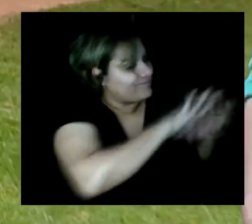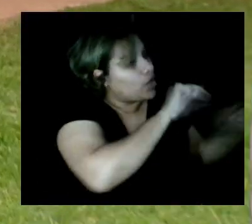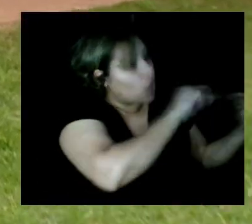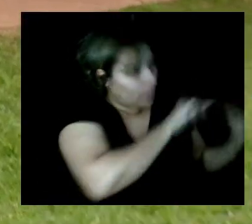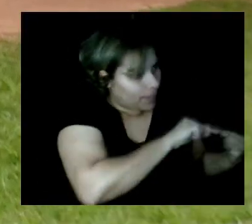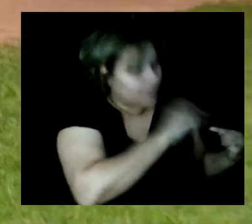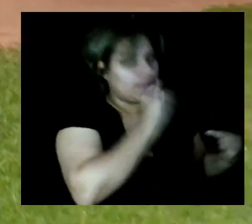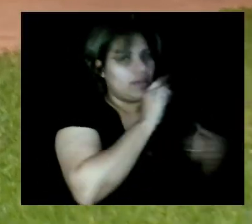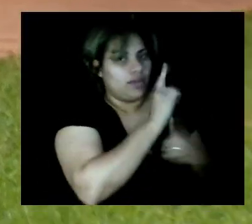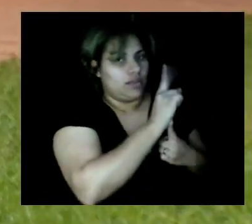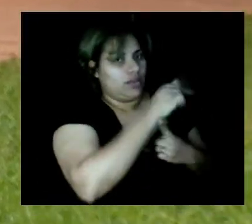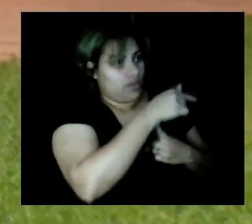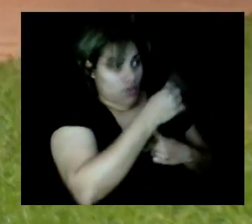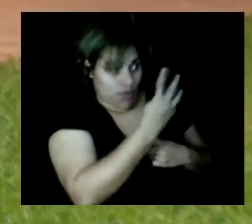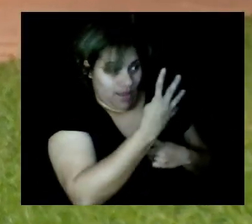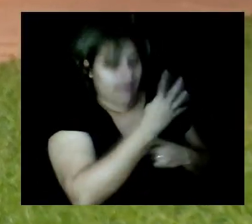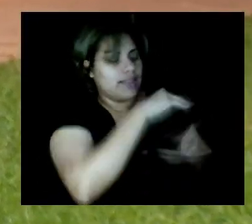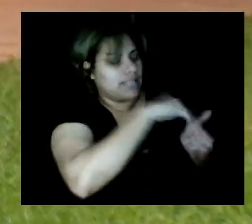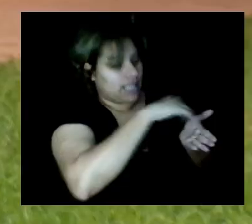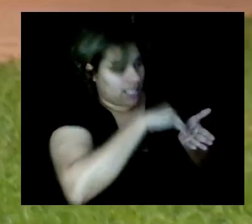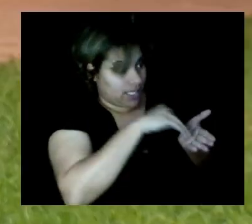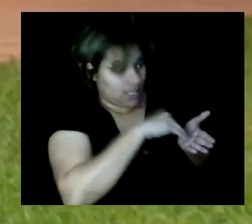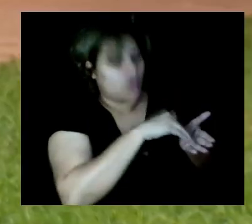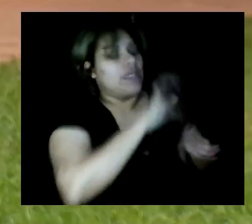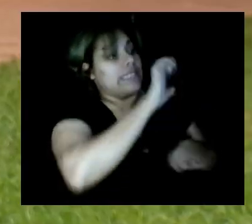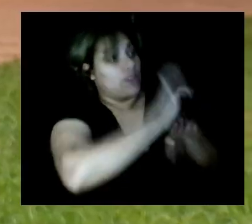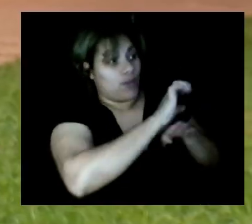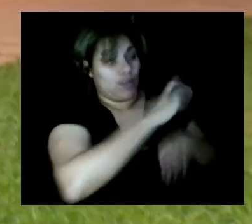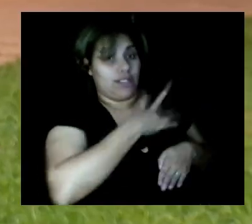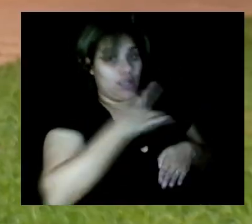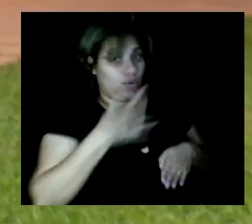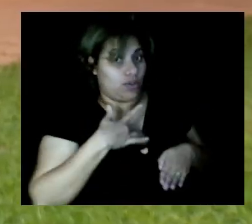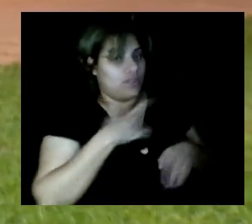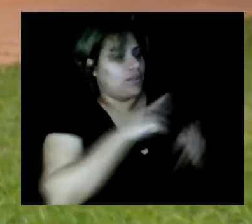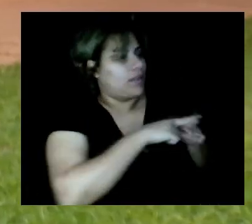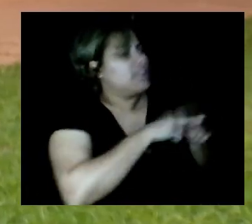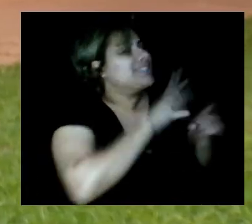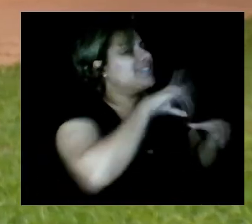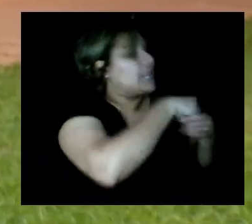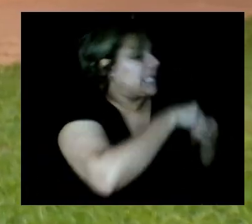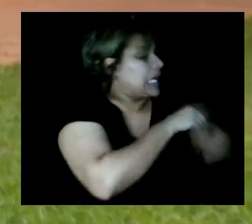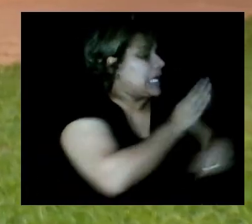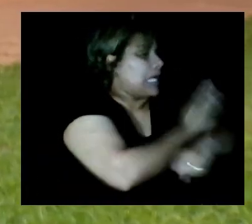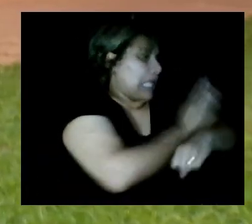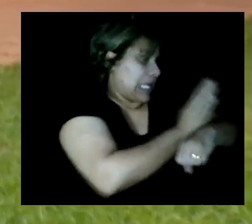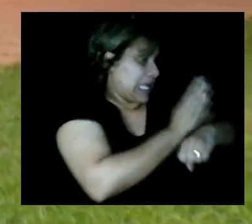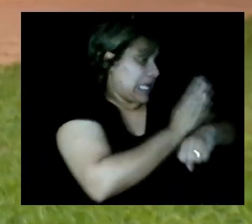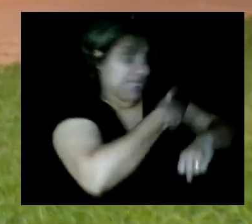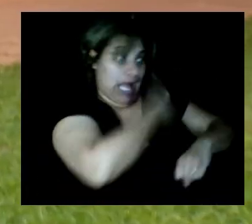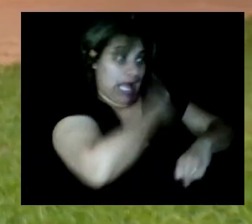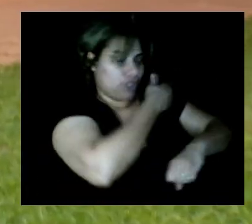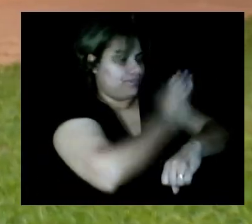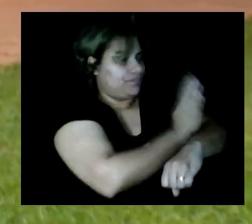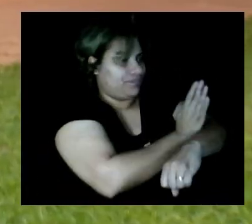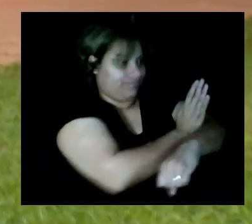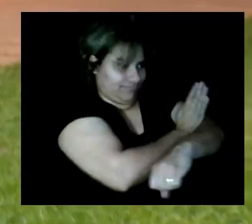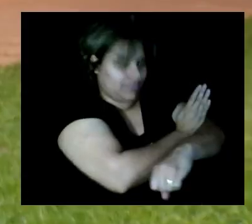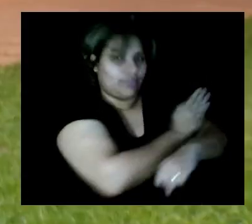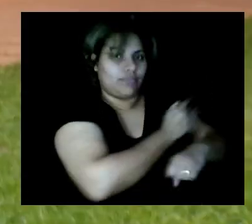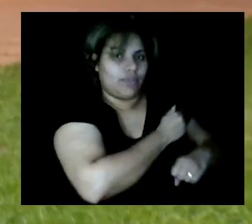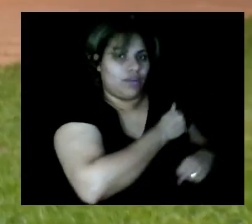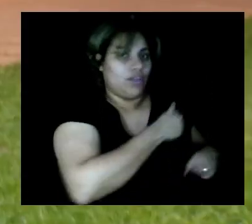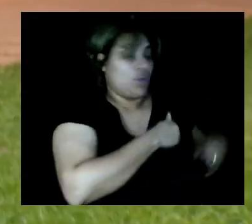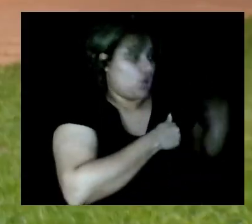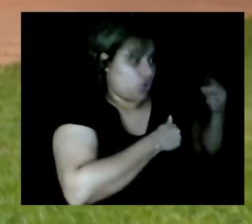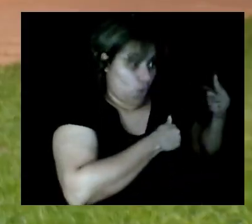Secretaria Estadual de Saúde. Aí é dividido por faixa etárias. Temos estimulação precoce, que atende crianças de 2 anos até 5 anos e 11